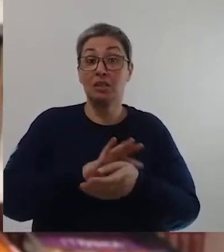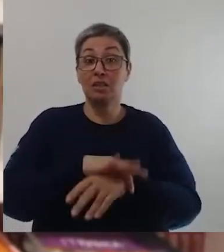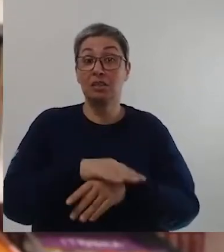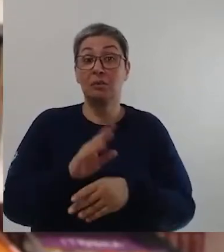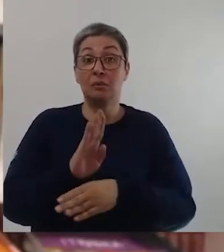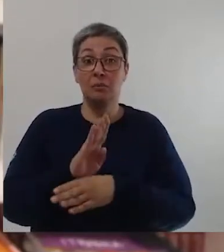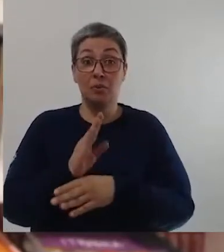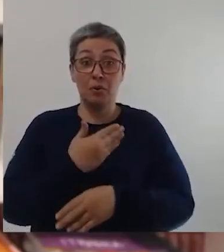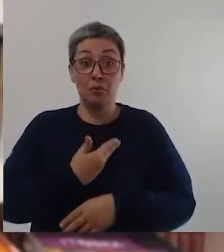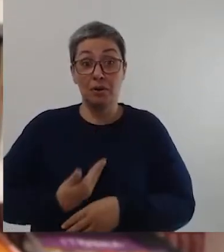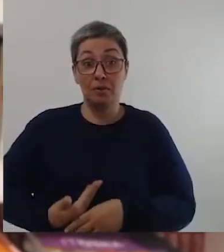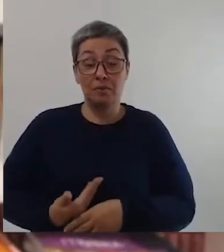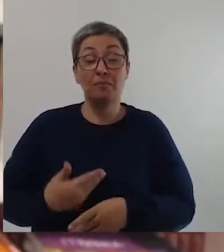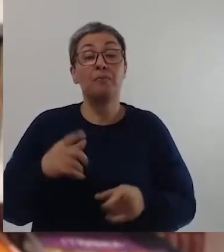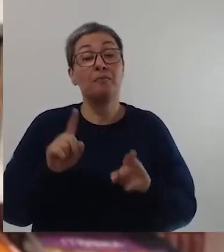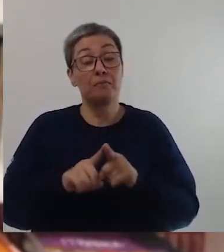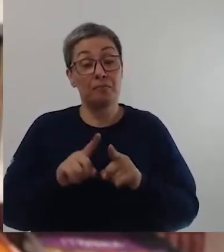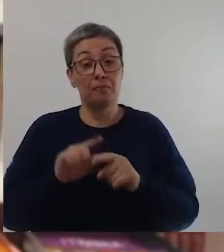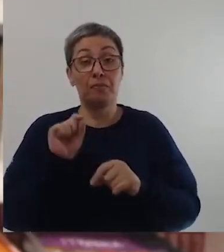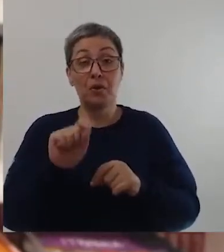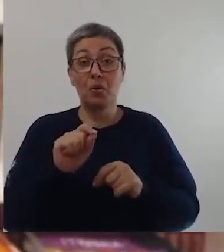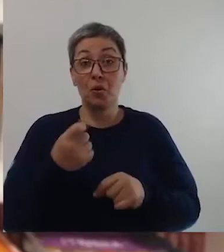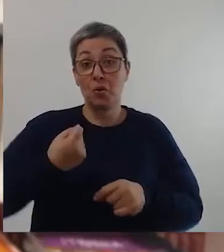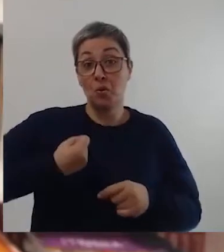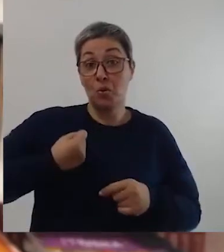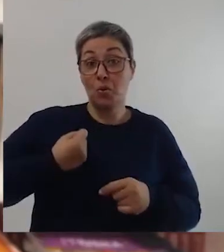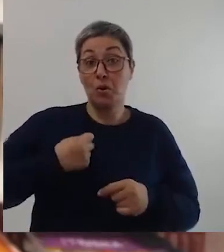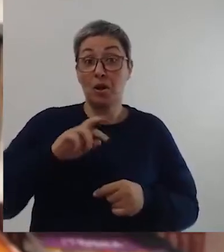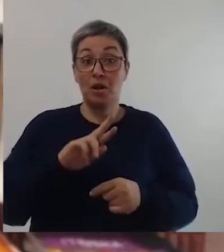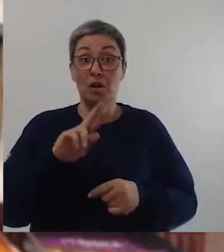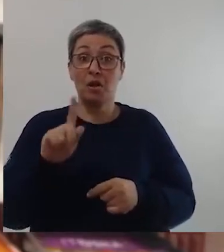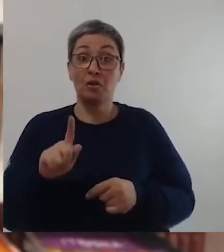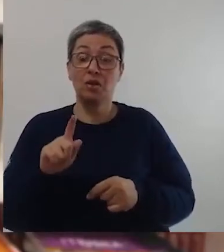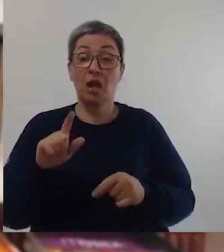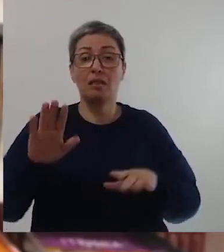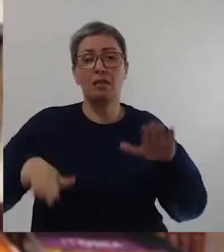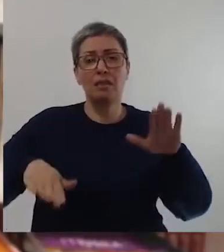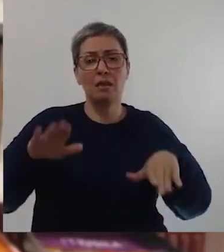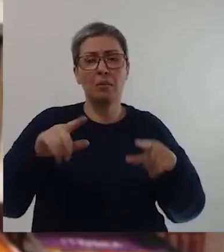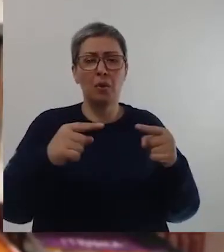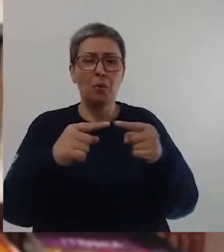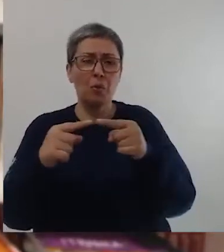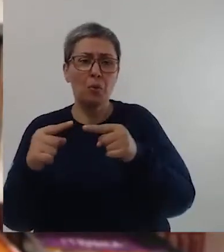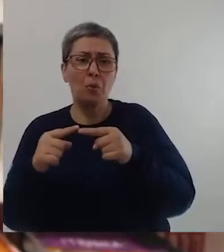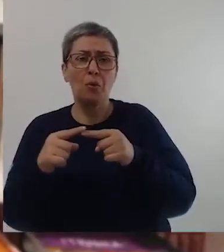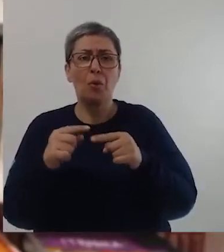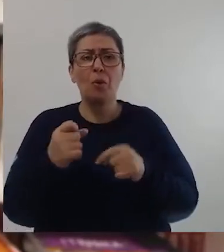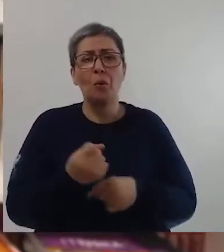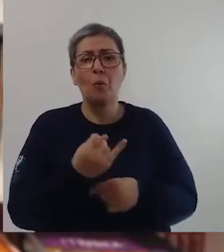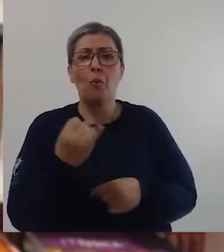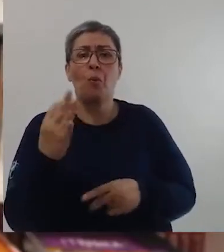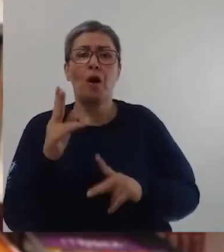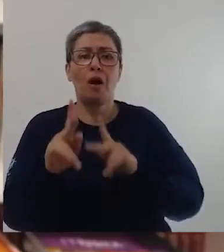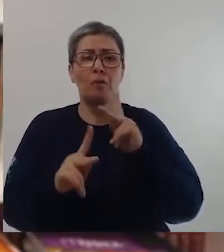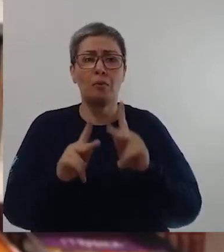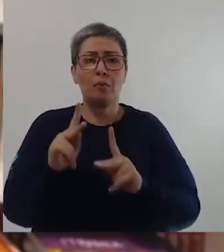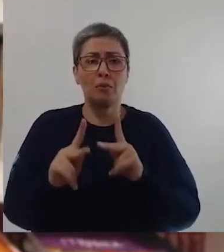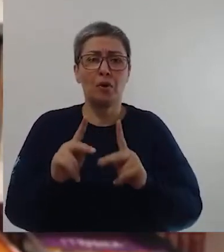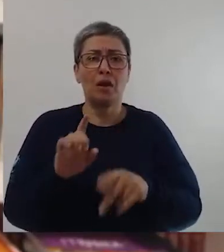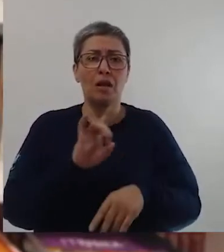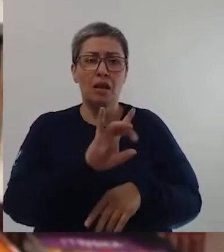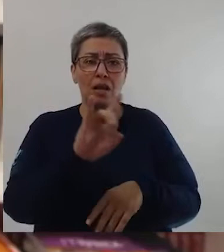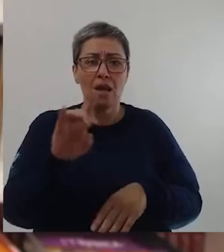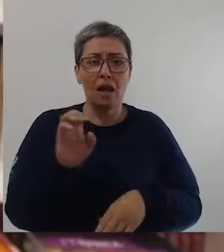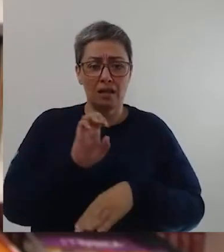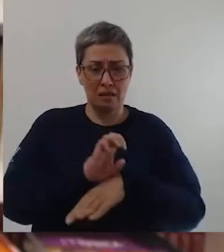Secretaria de Segurança Pública que os números vai dizer eles variam de acordo com a população